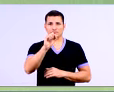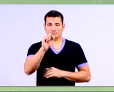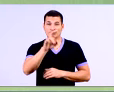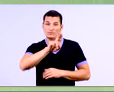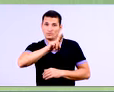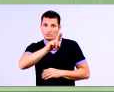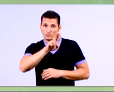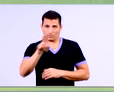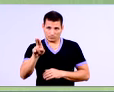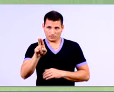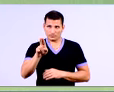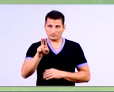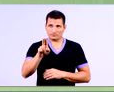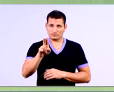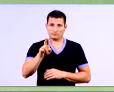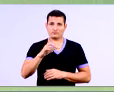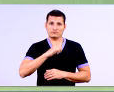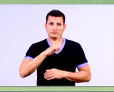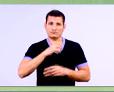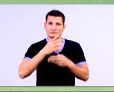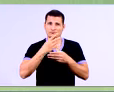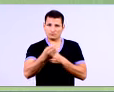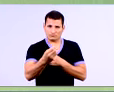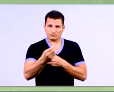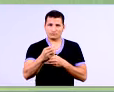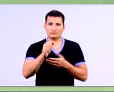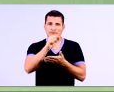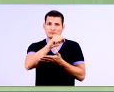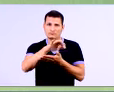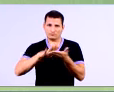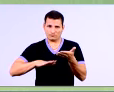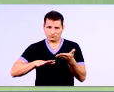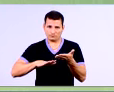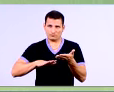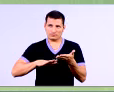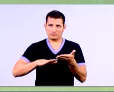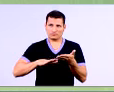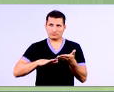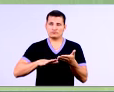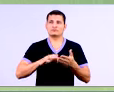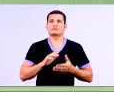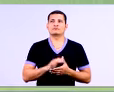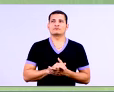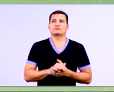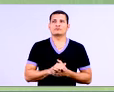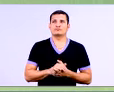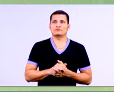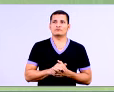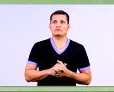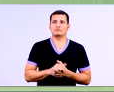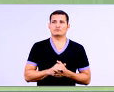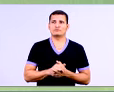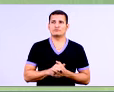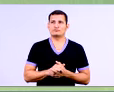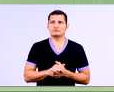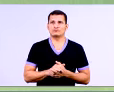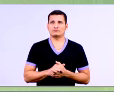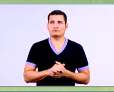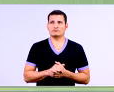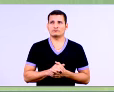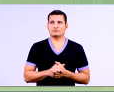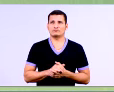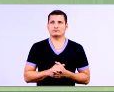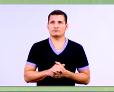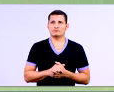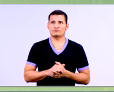que recebe texto. Isso aqui tem que ser muito evidente. Aqui ao lado, do lado direito